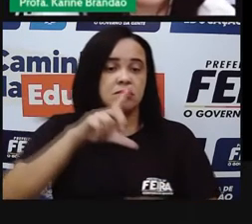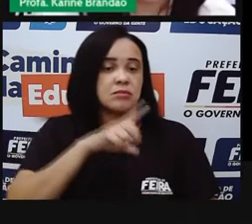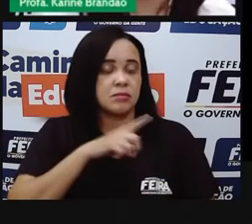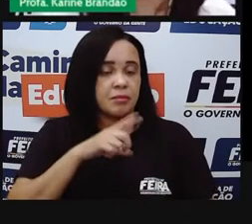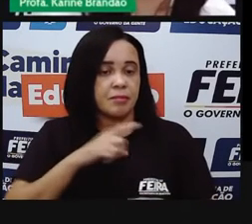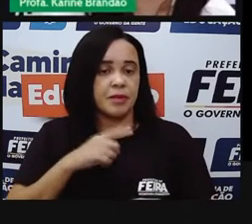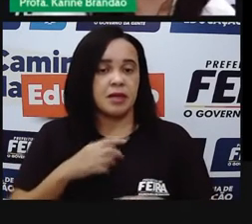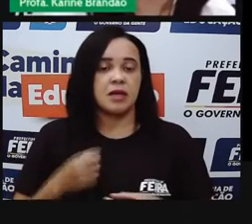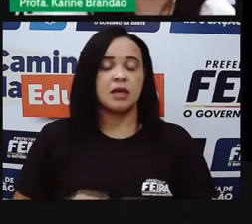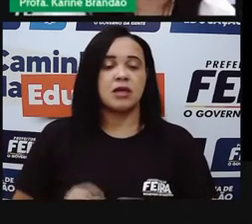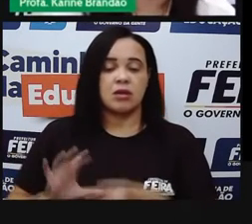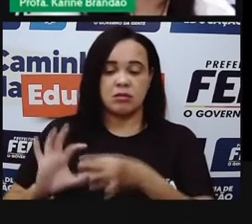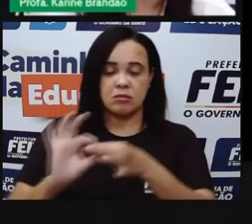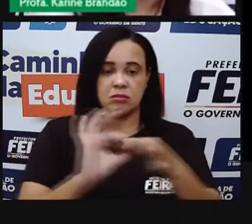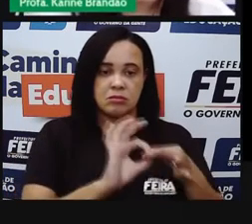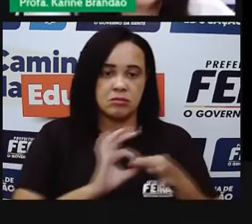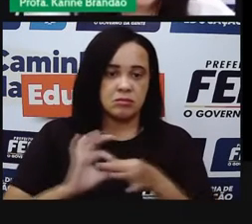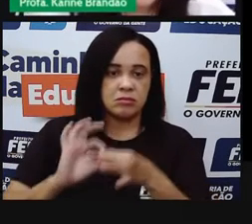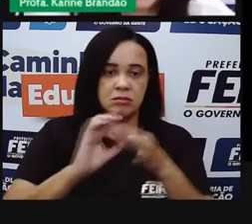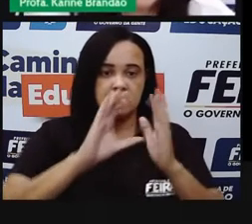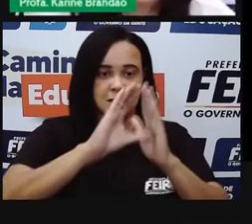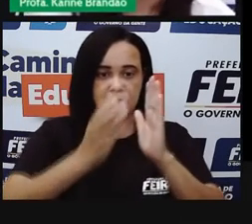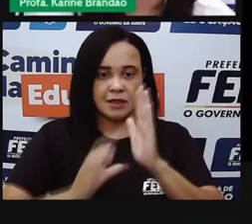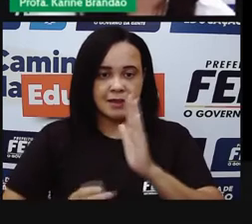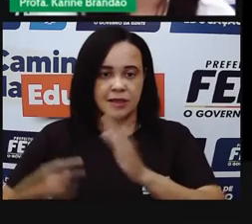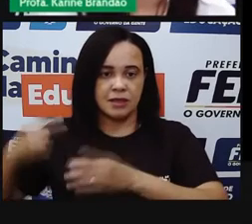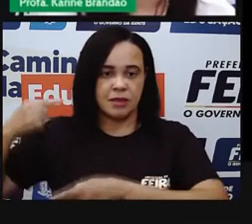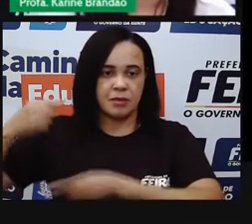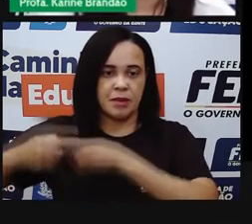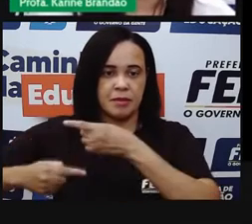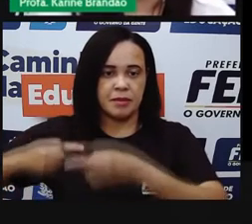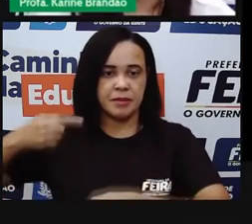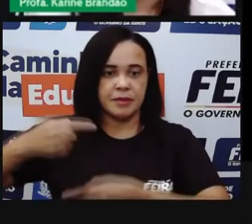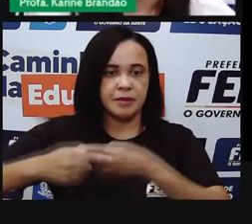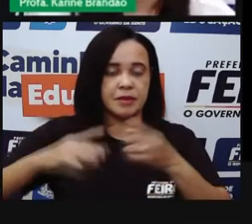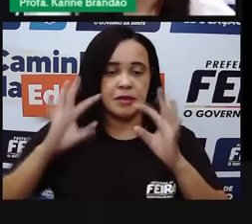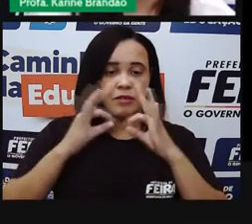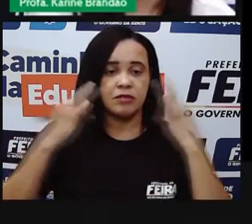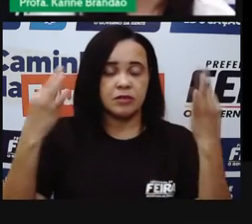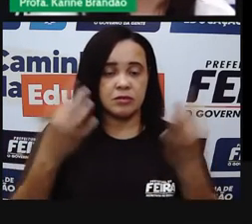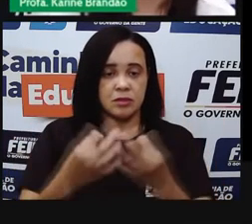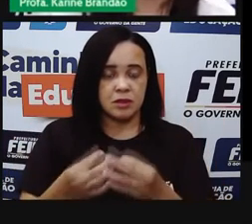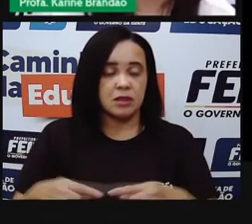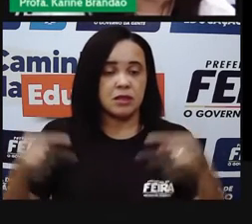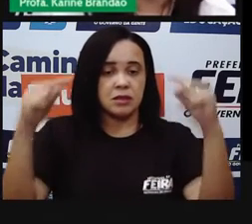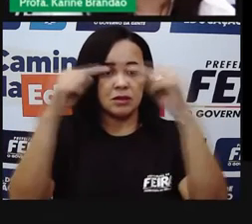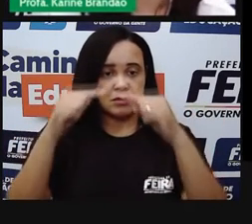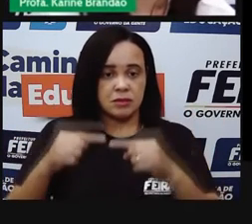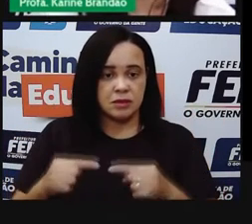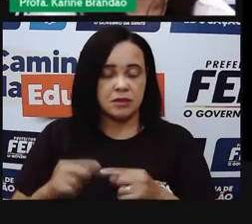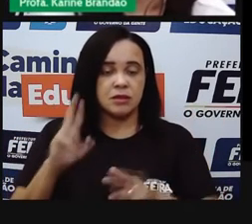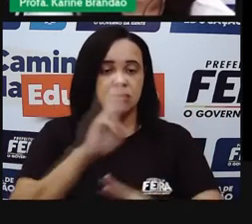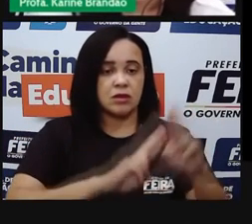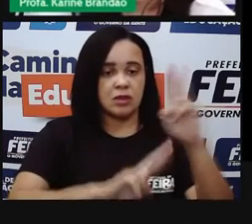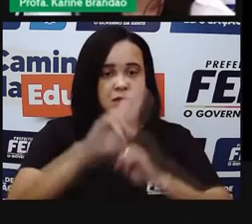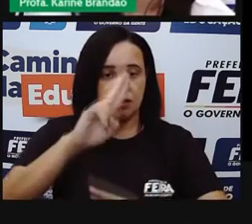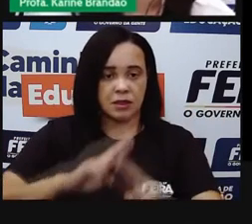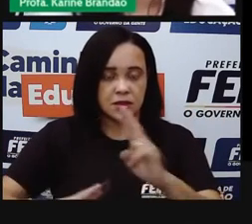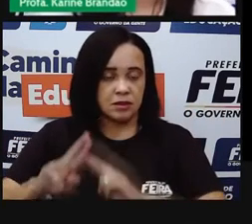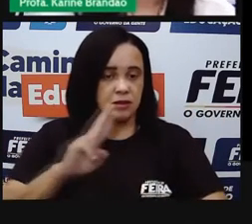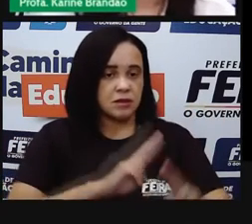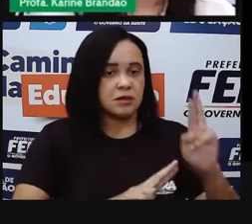os gametas à transmissão das características hereditárias, estabelecendo relações entre os ancestrais e os